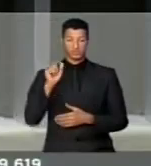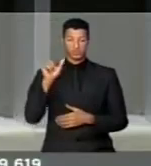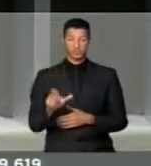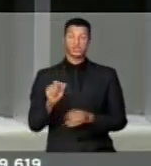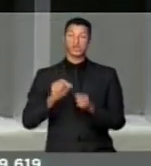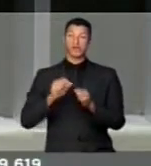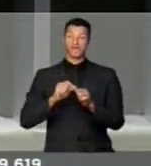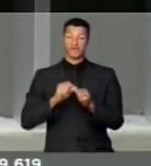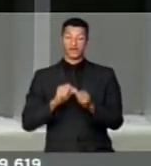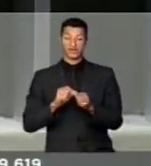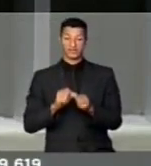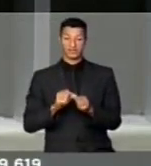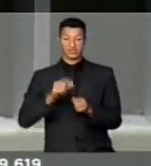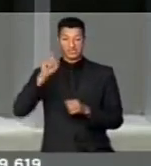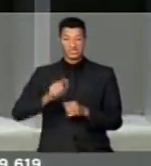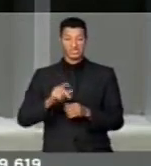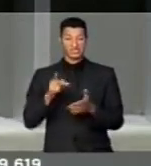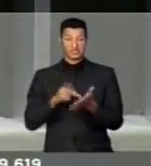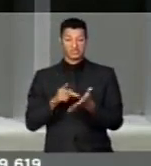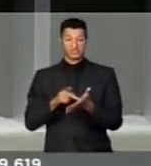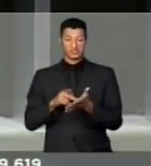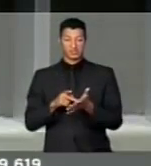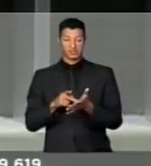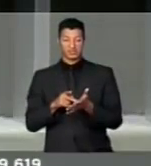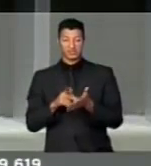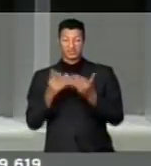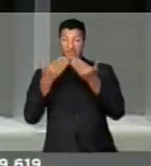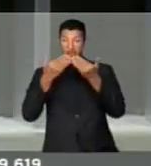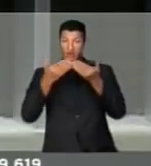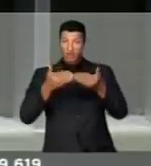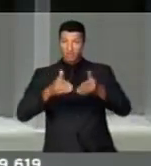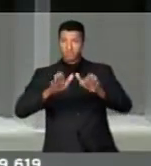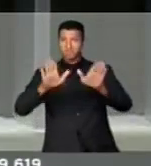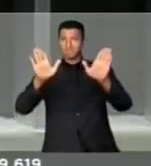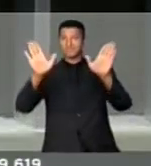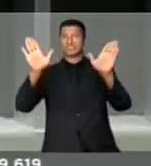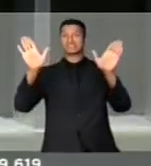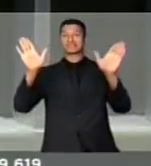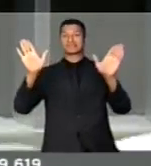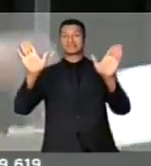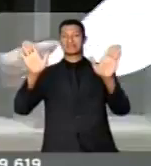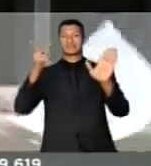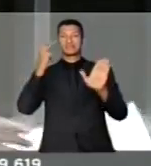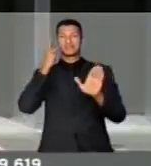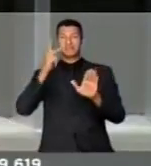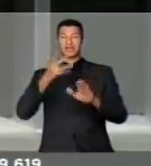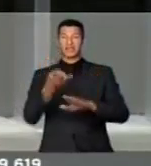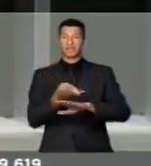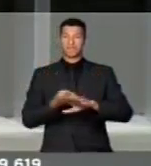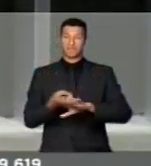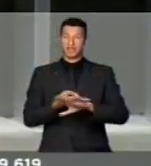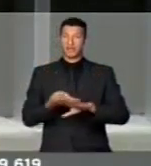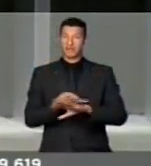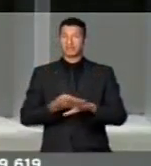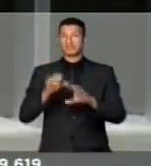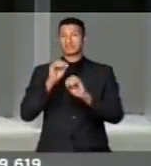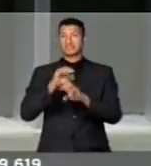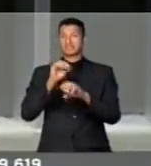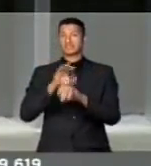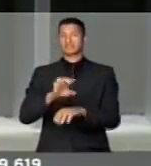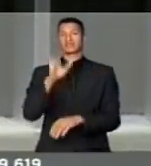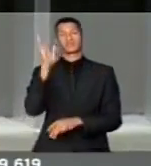ela faz é exatamente abrir as portas para a privatização da